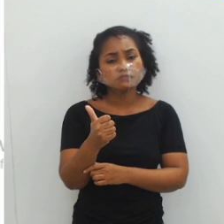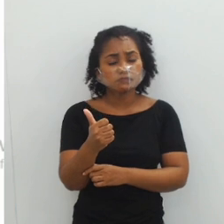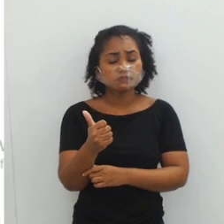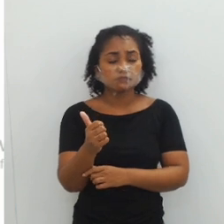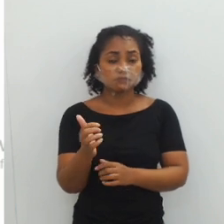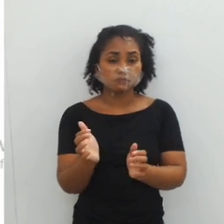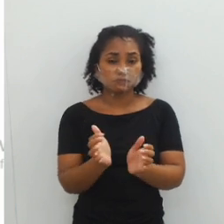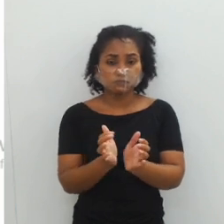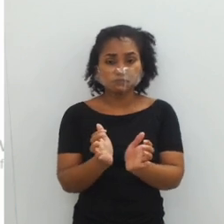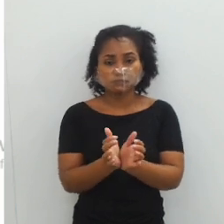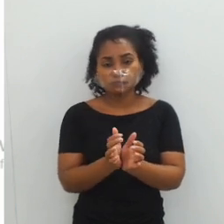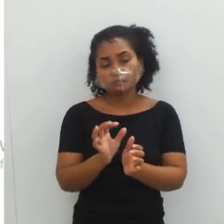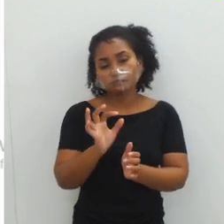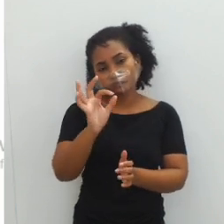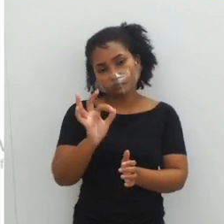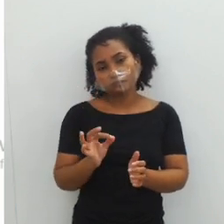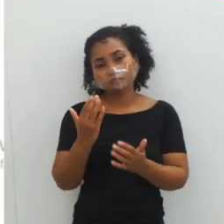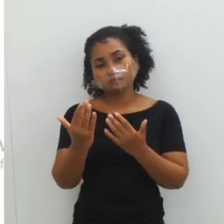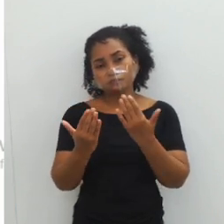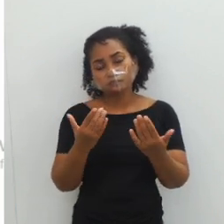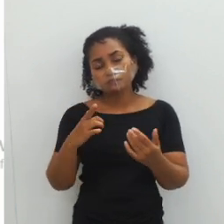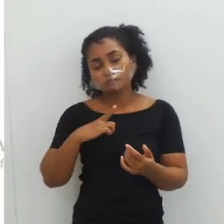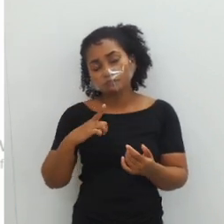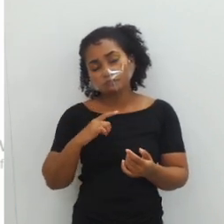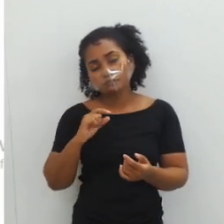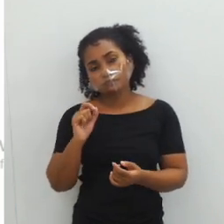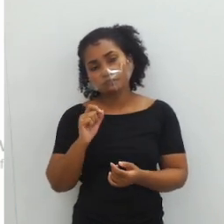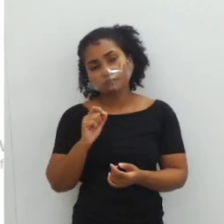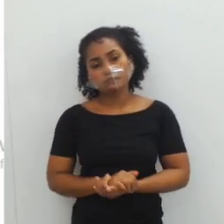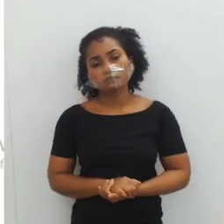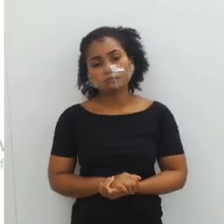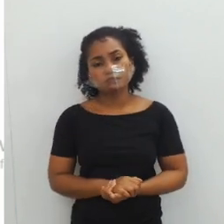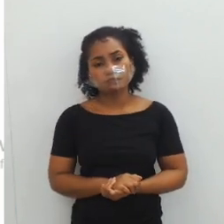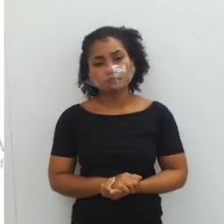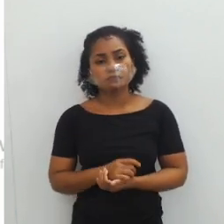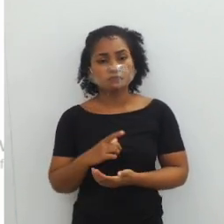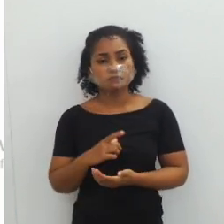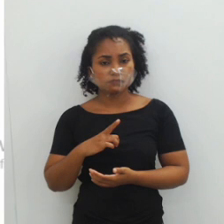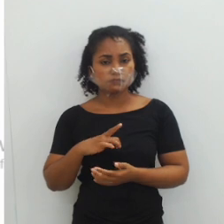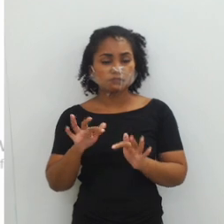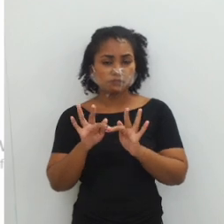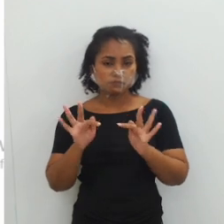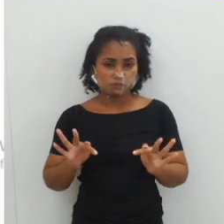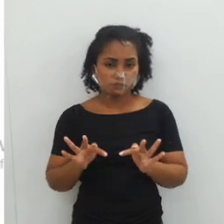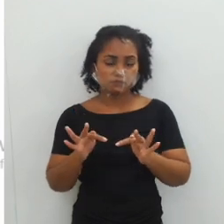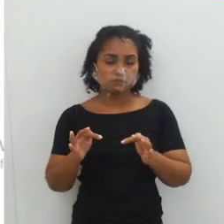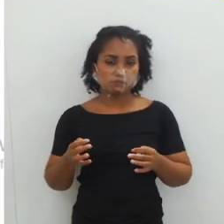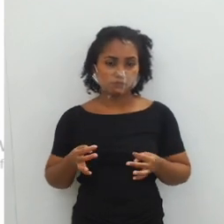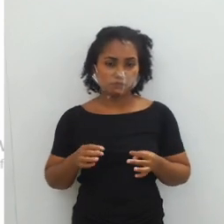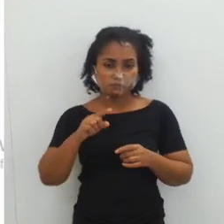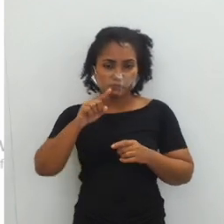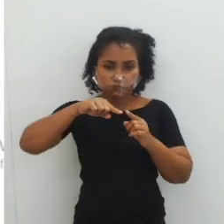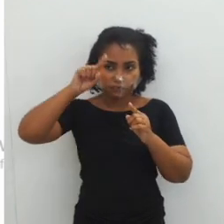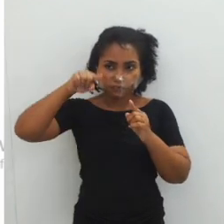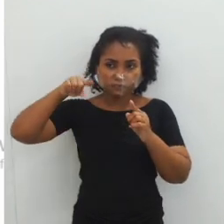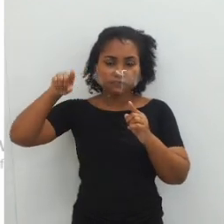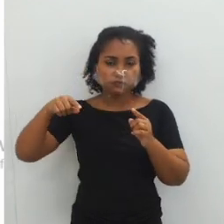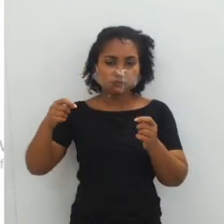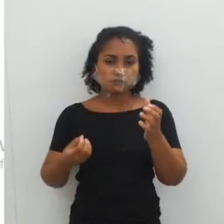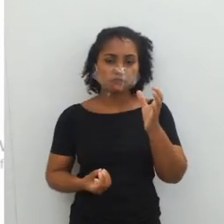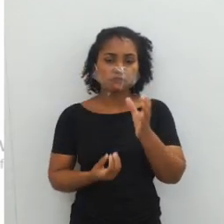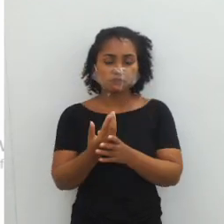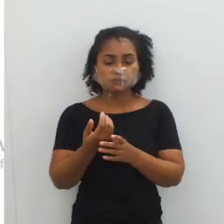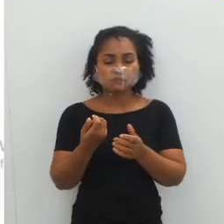rendas comparadas, Então a gente tem uma fórmula estatística aí, criada